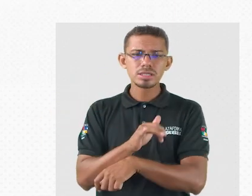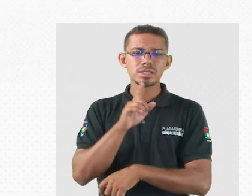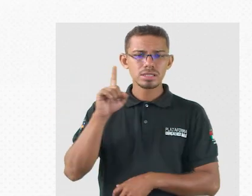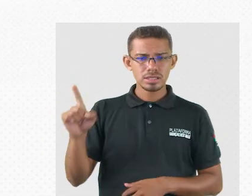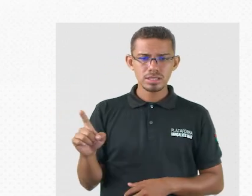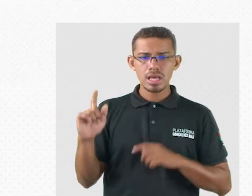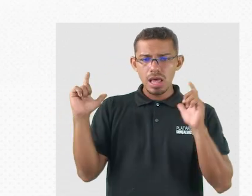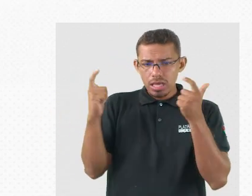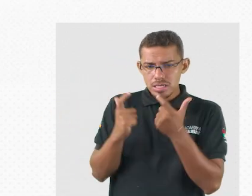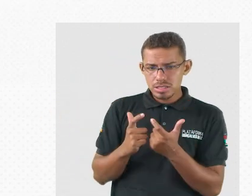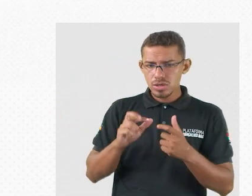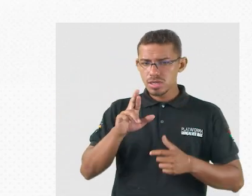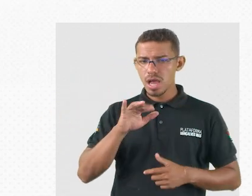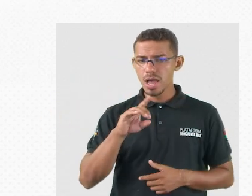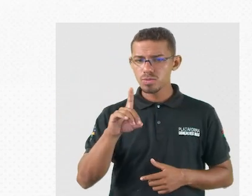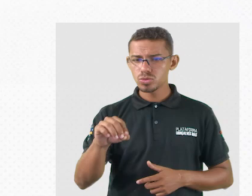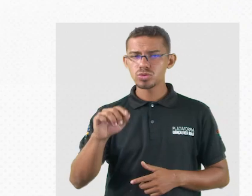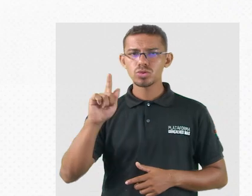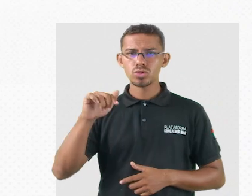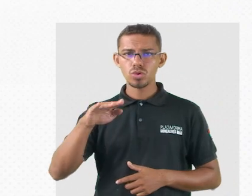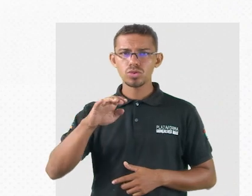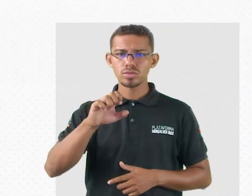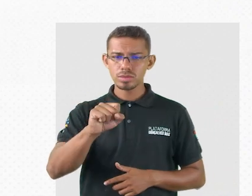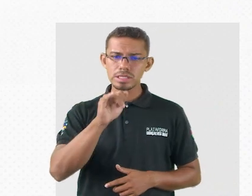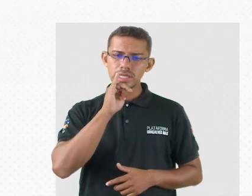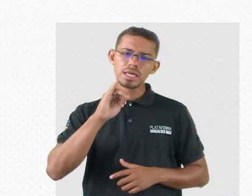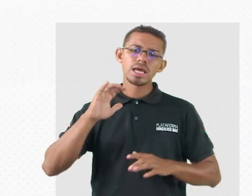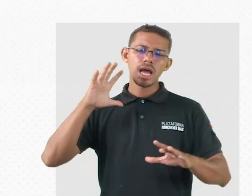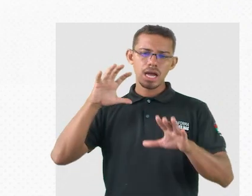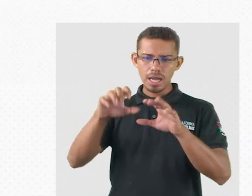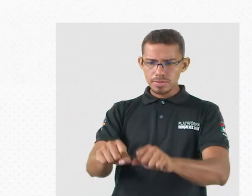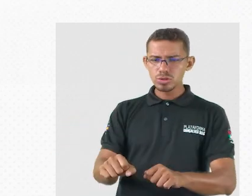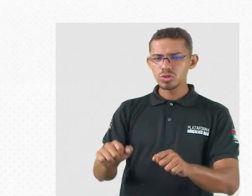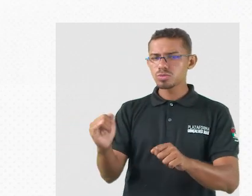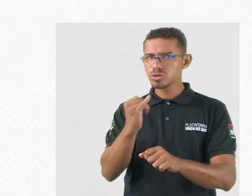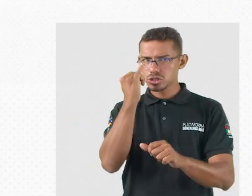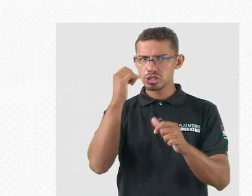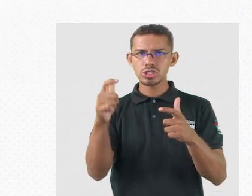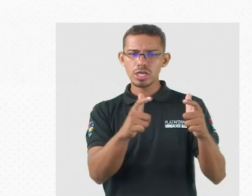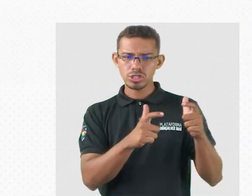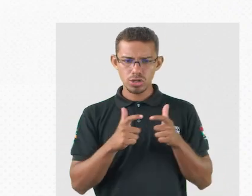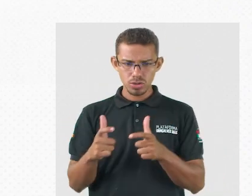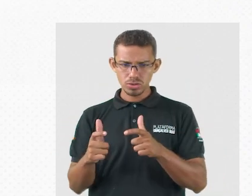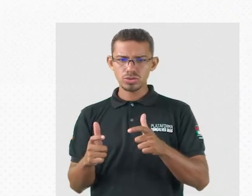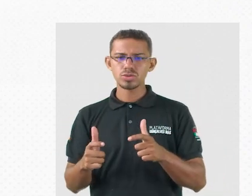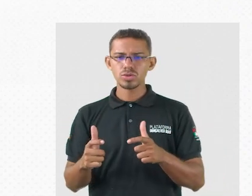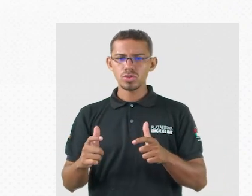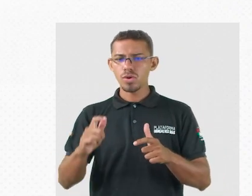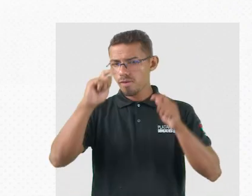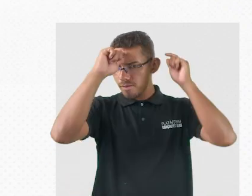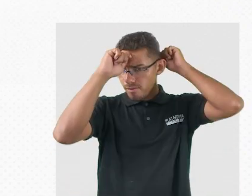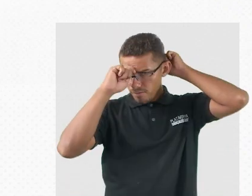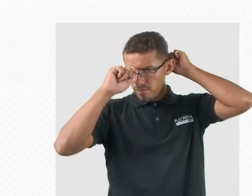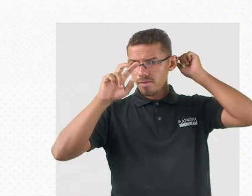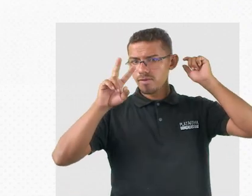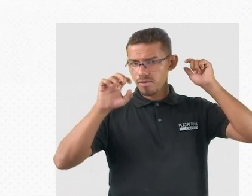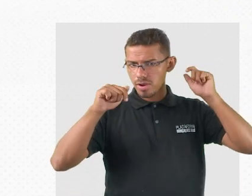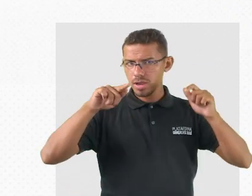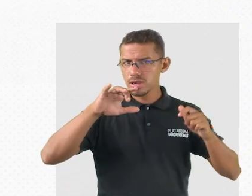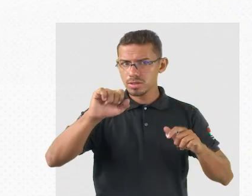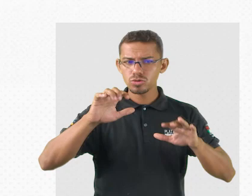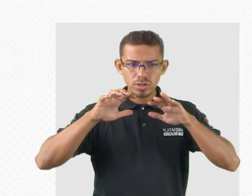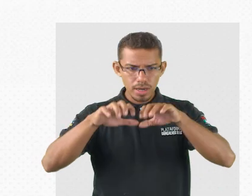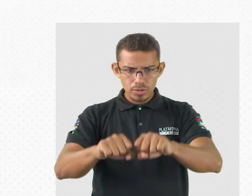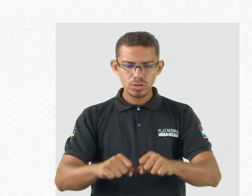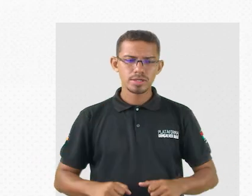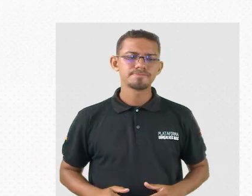redição de Raimundo Gomes e à captura de importantes territórios. Então, Raimundo Gomes, que era o vaqueiro, foi, então, capturado,